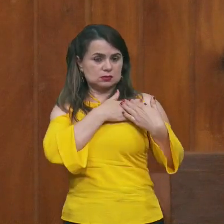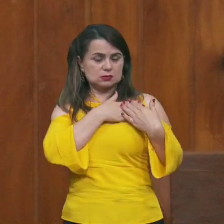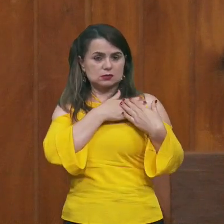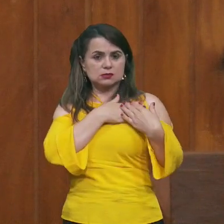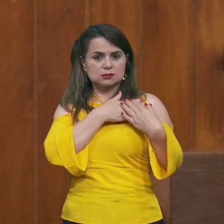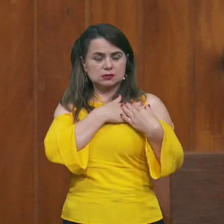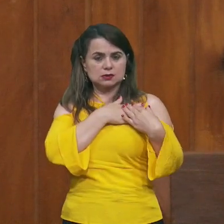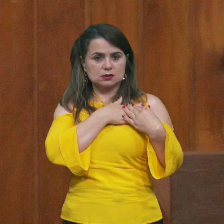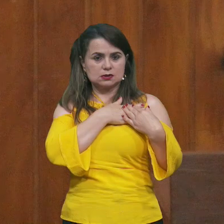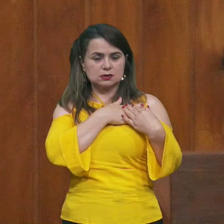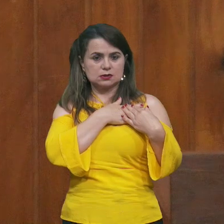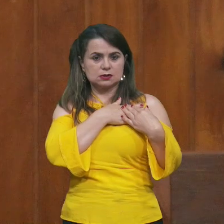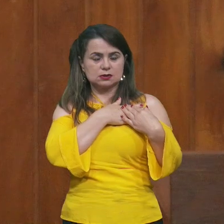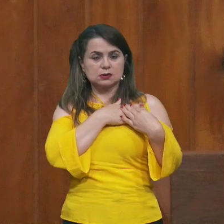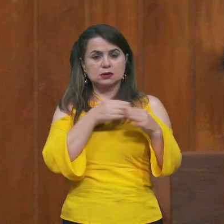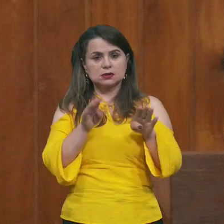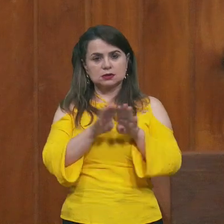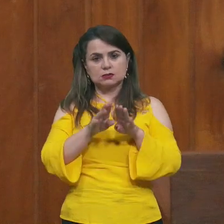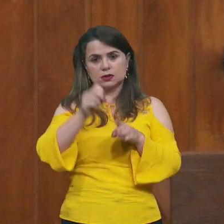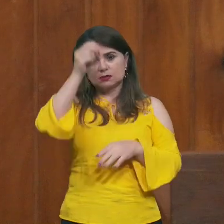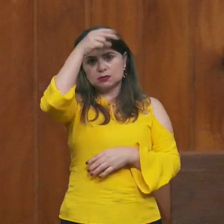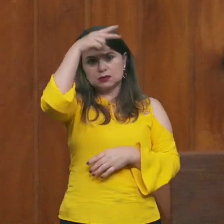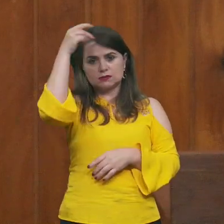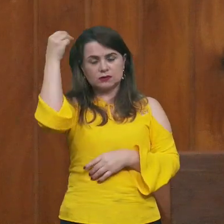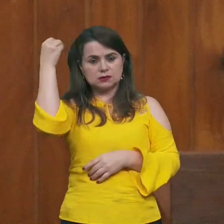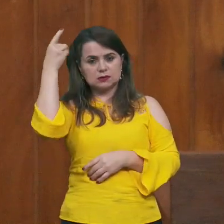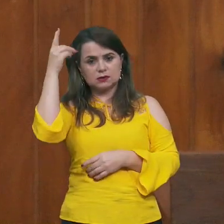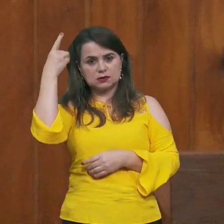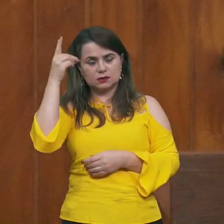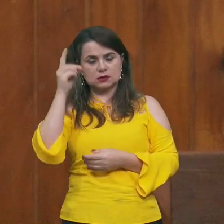olhos do prefeito municipal, Daniel Alonso.